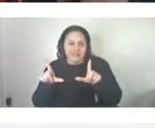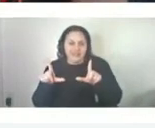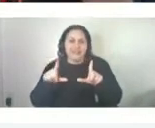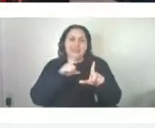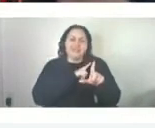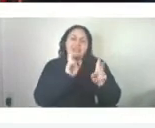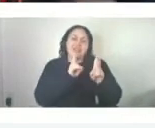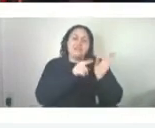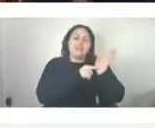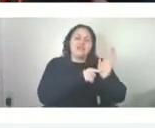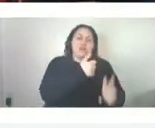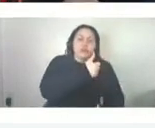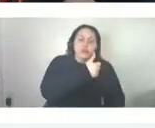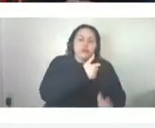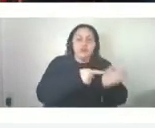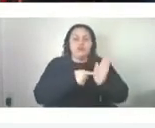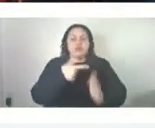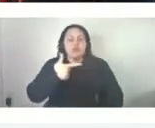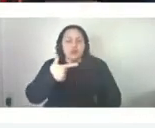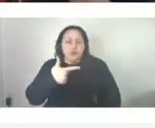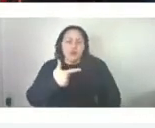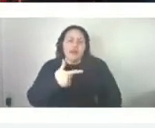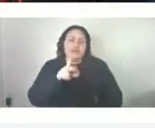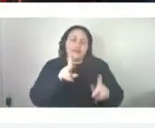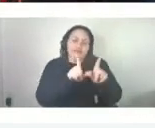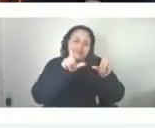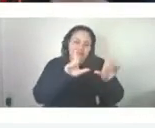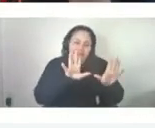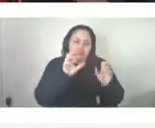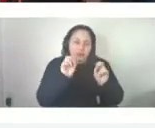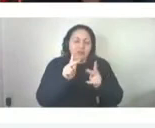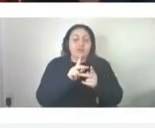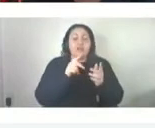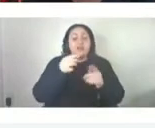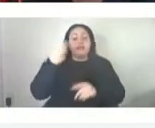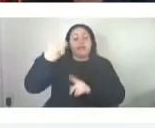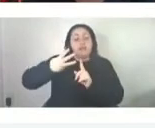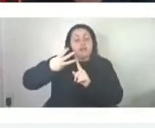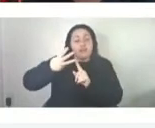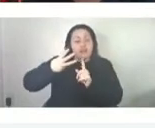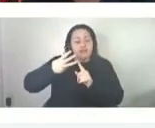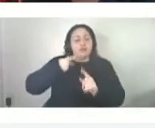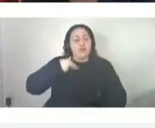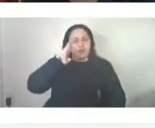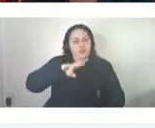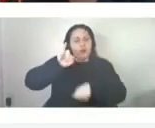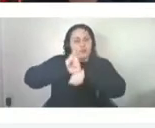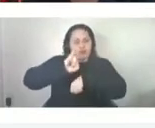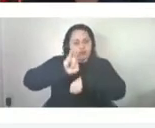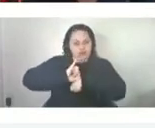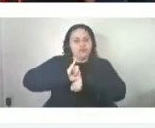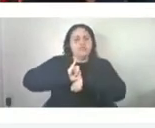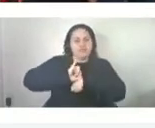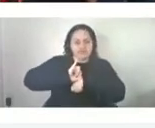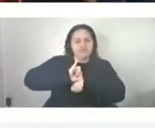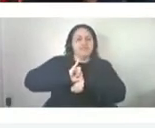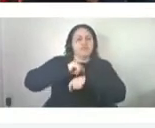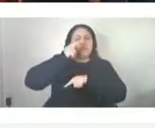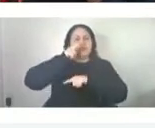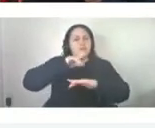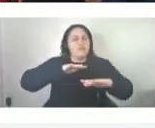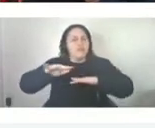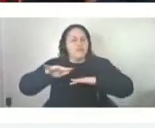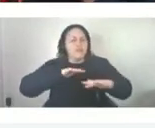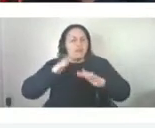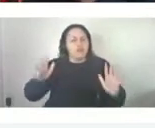pessoal? E o terceiro, a terceira animação com objeto, então, que eu me utilizei muito para animar o meu encontro